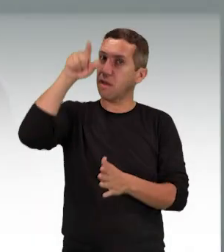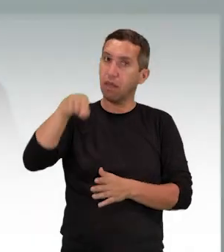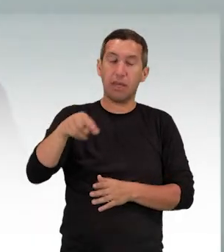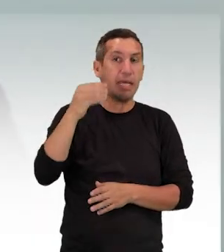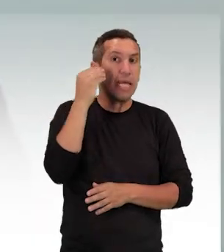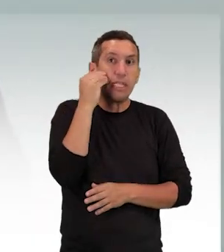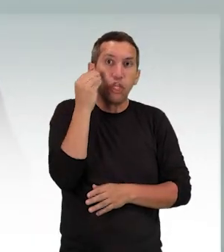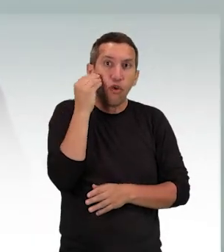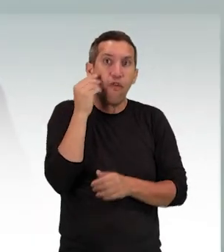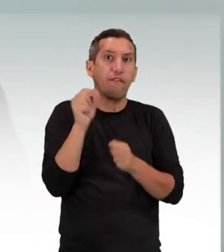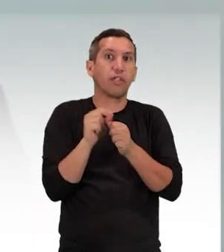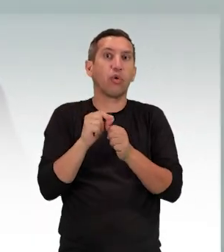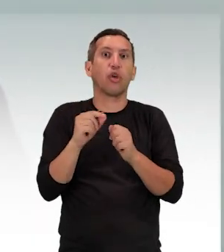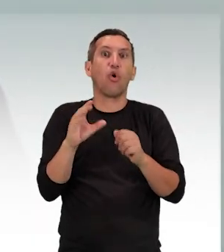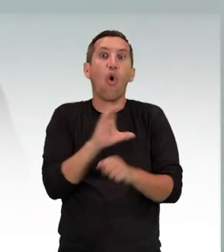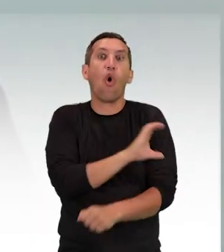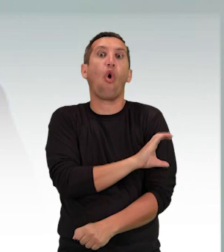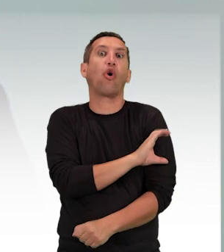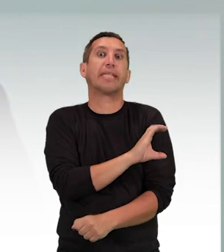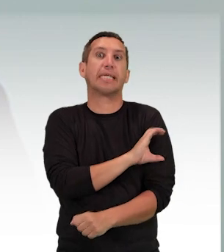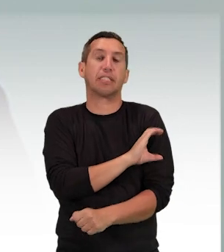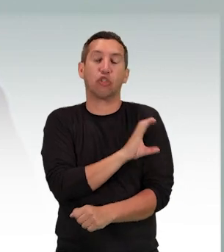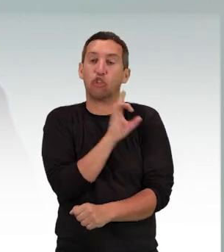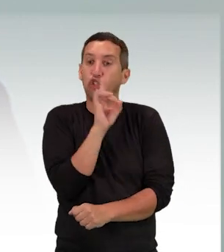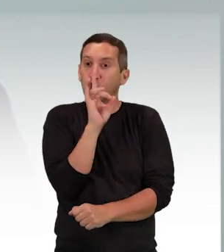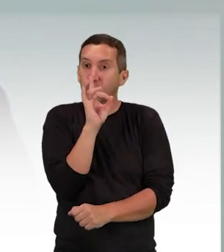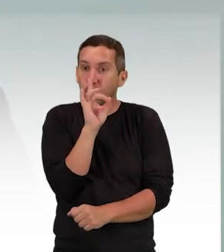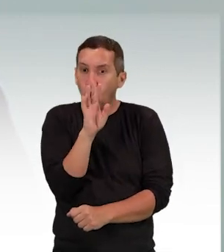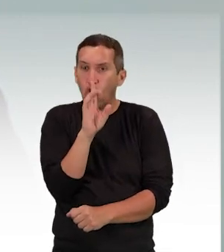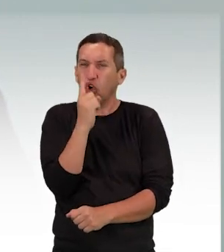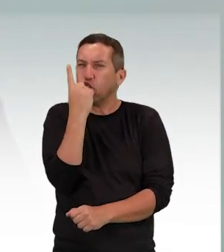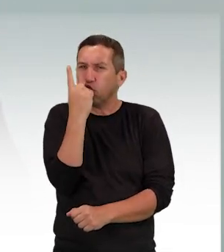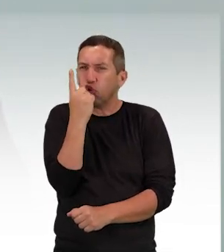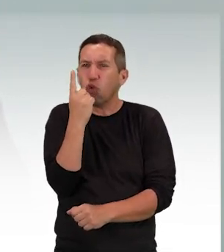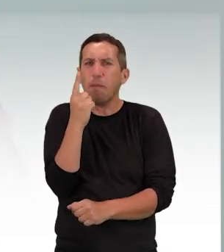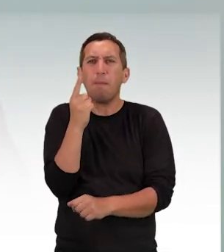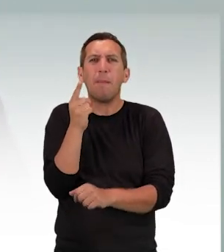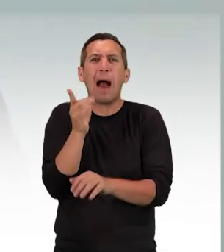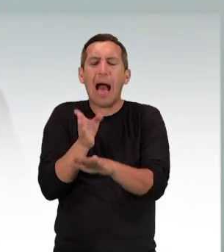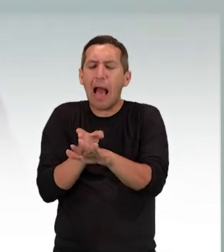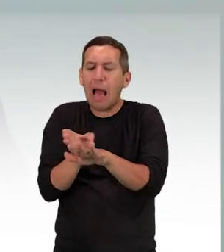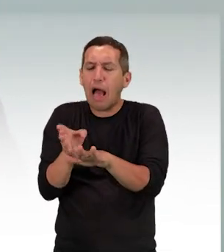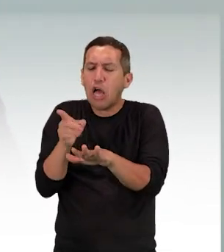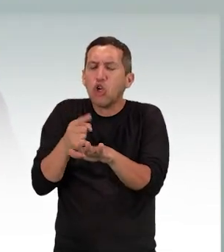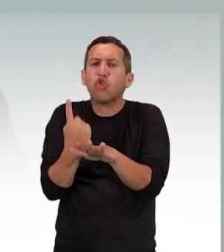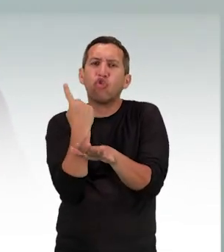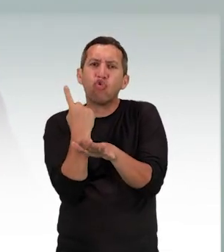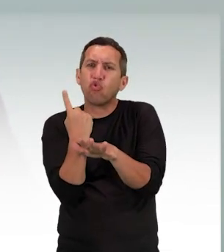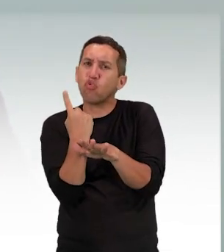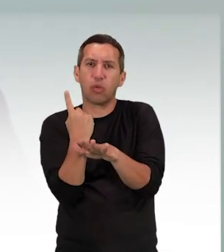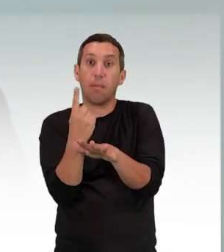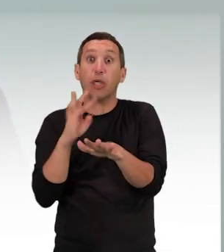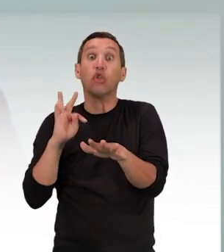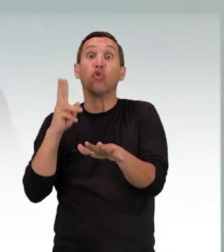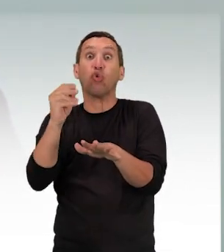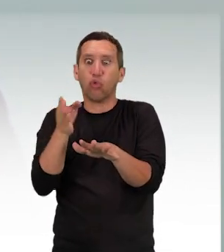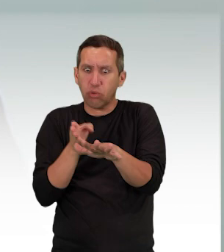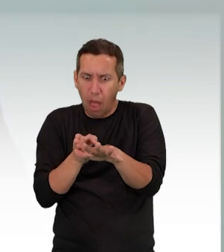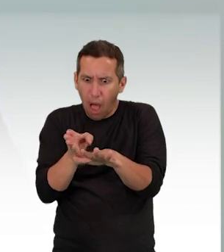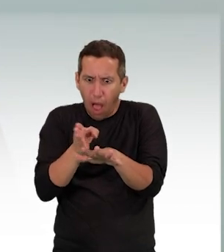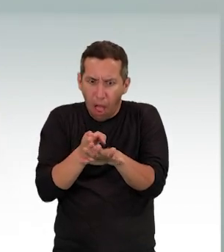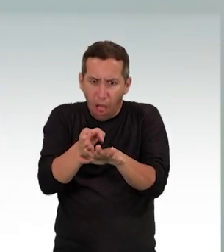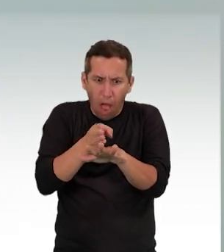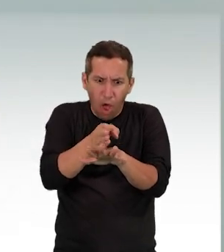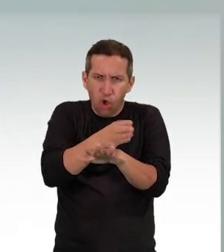Brasileiro, porque pela primeira vez se tentou fazer uma coordenação não apenas de um ramo do Ministério Público, mas sim